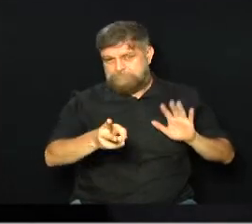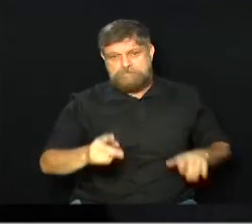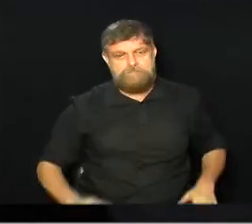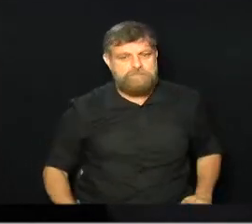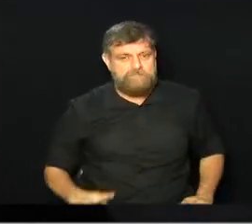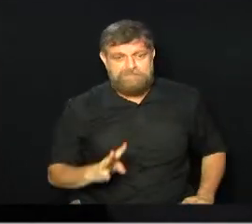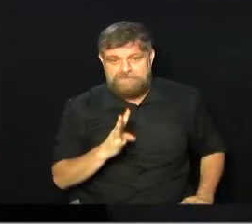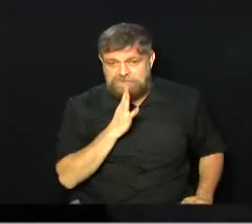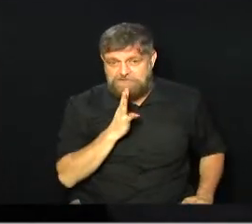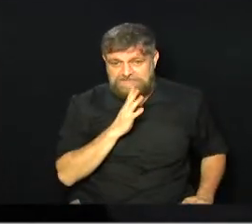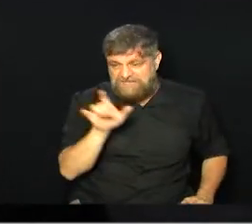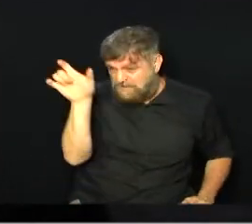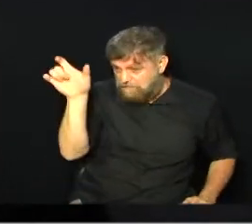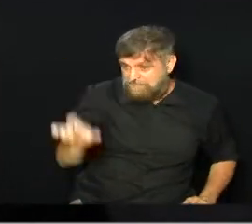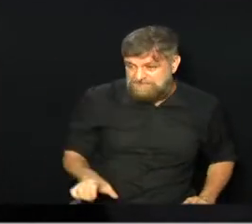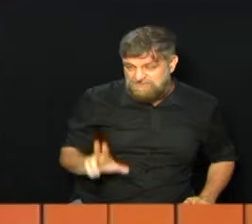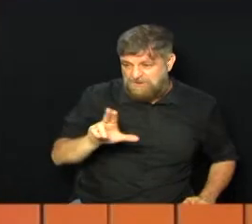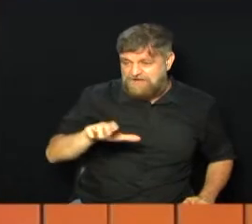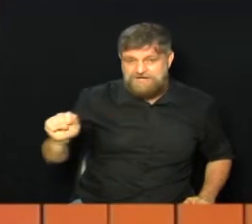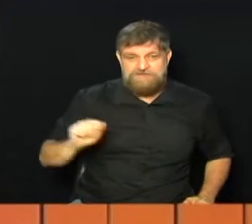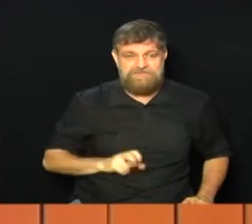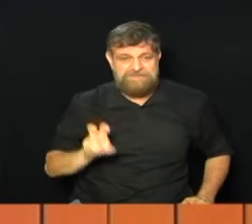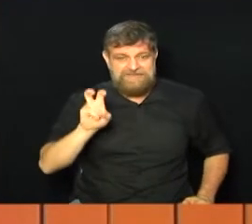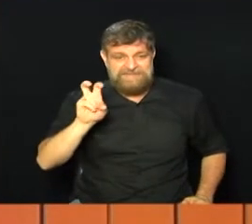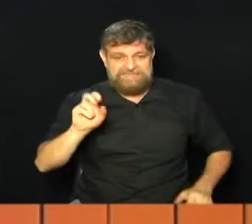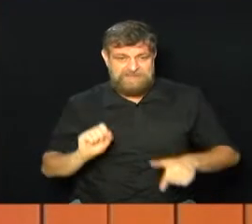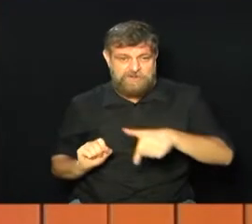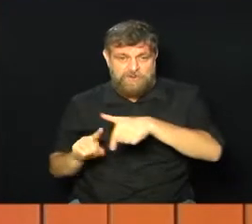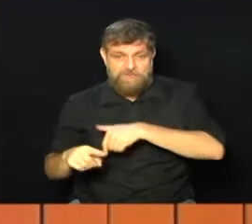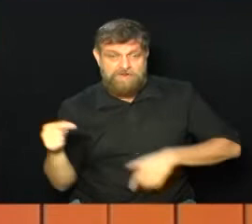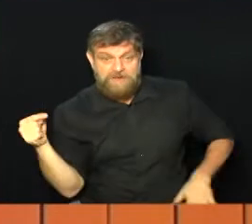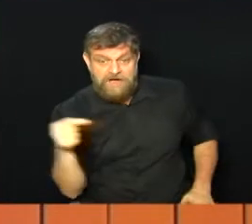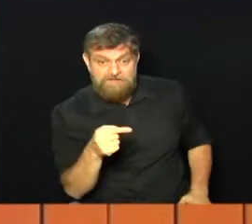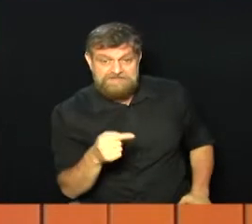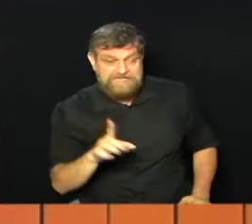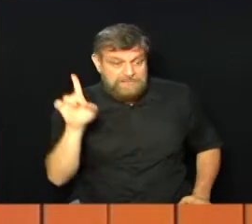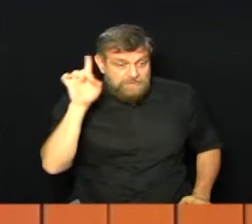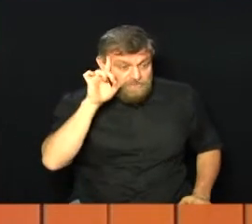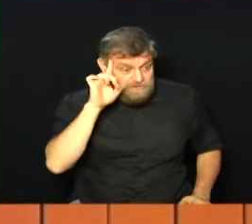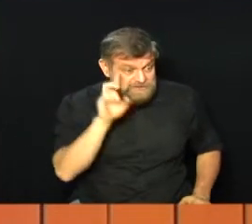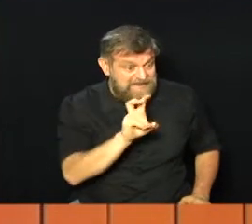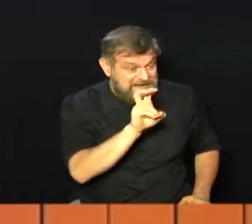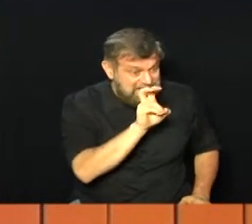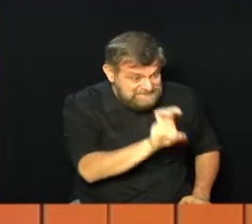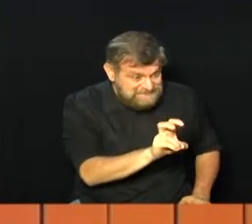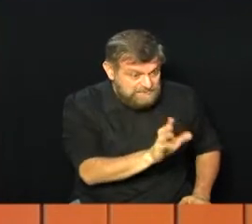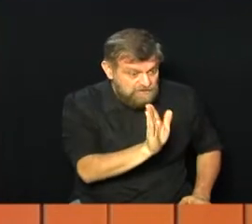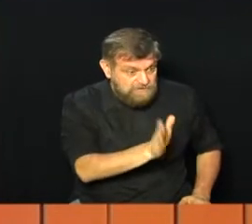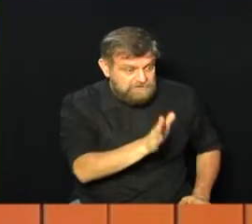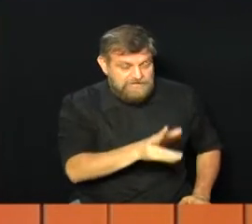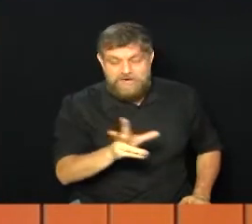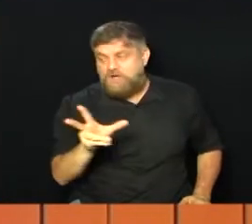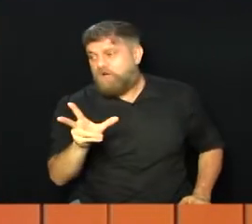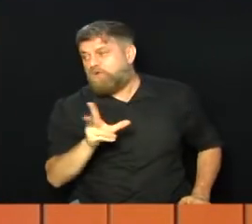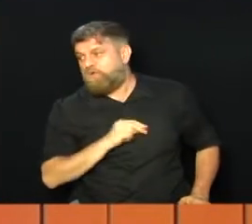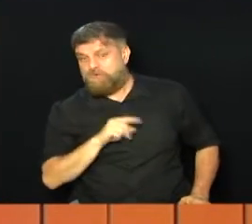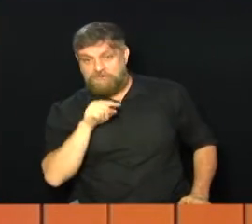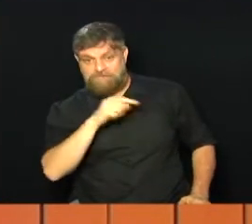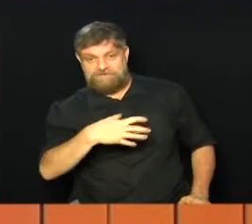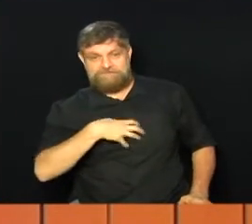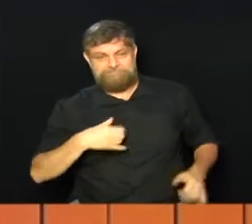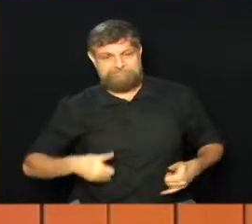tem 5 gols, Eduardo. Não vem ao caso agora, imagina a mesma partida então. Então esse é um feito realmente para se orgulhar e muito.